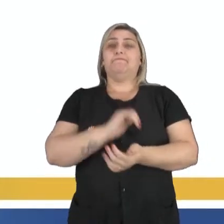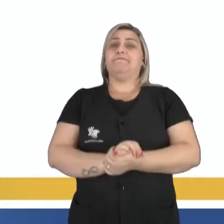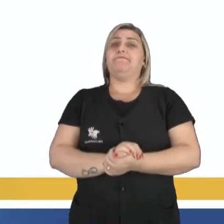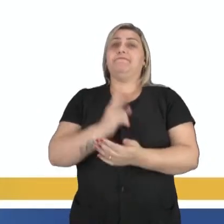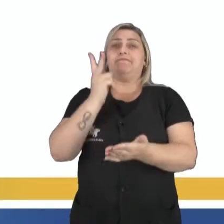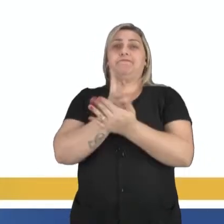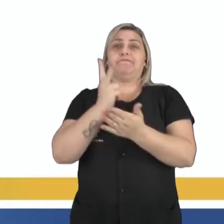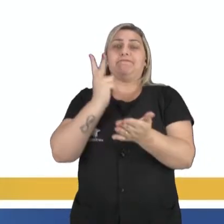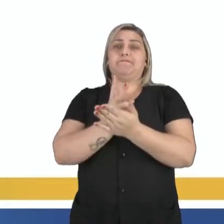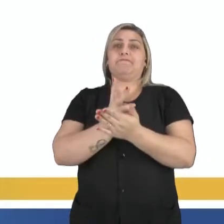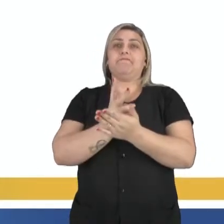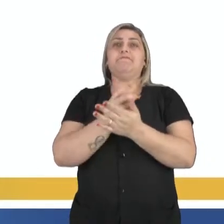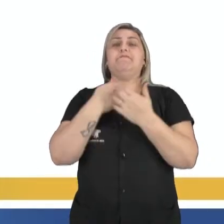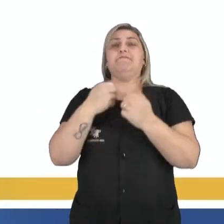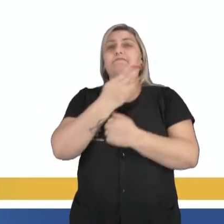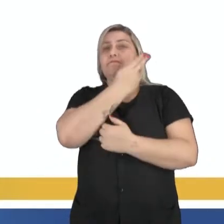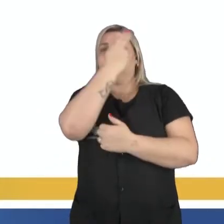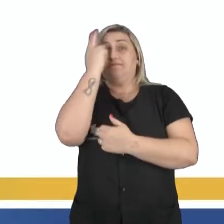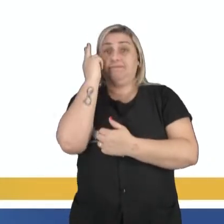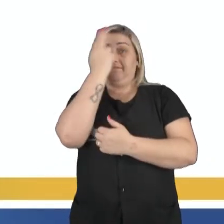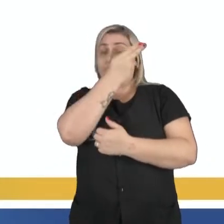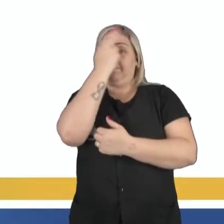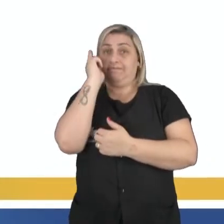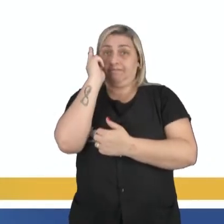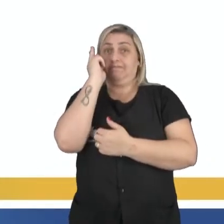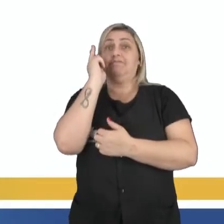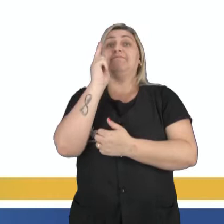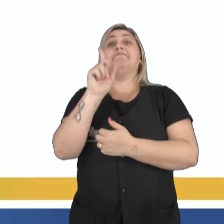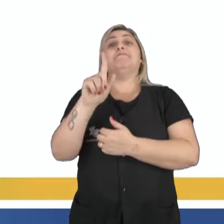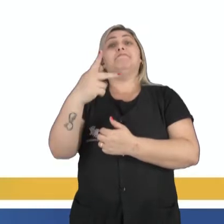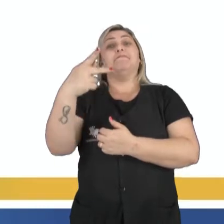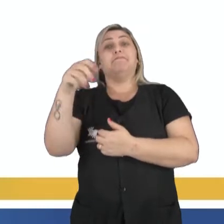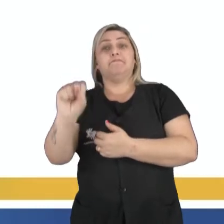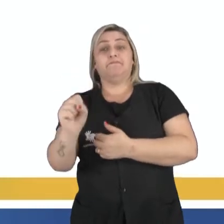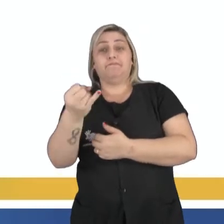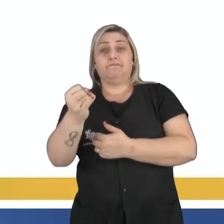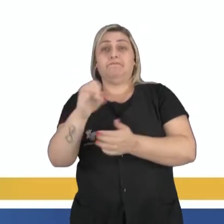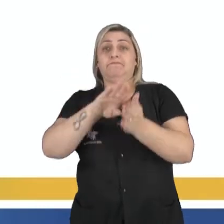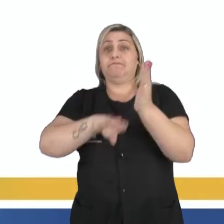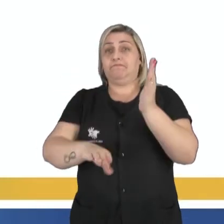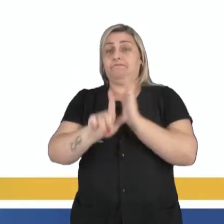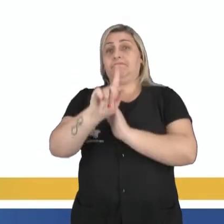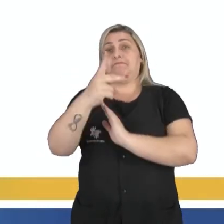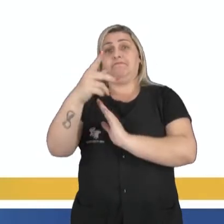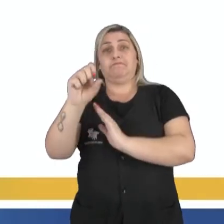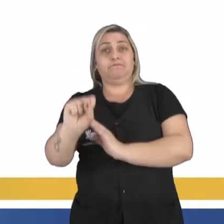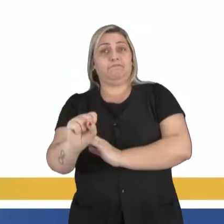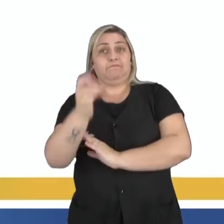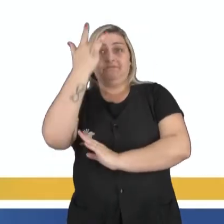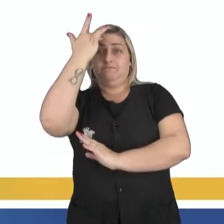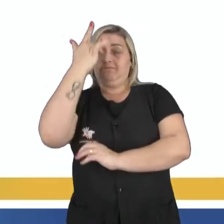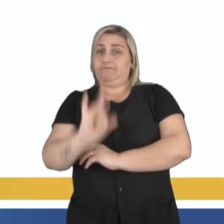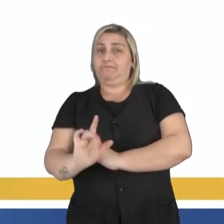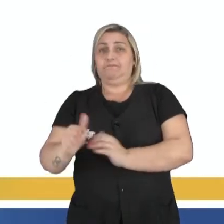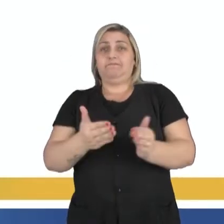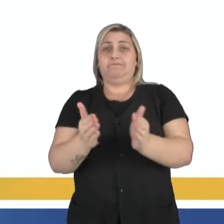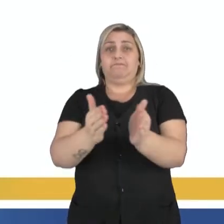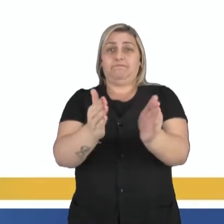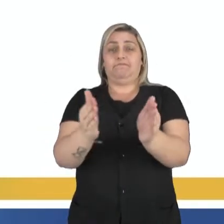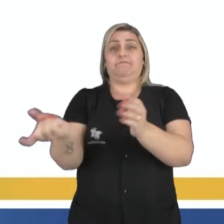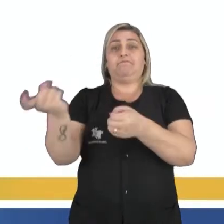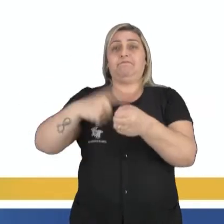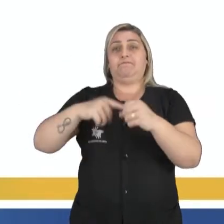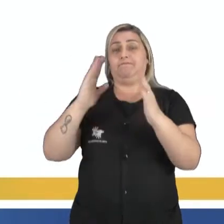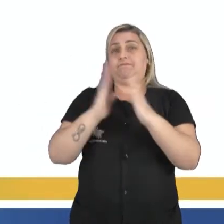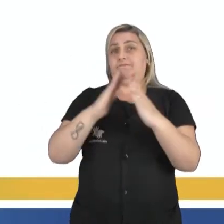que sempre agora está dependendo de um GPS, se tirar o GPS fora, não sabe o caminho para voltar